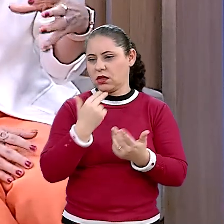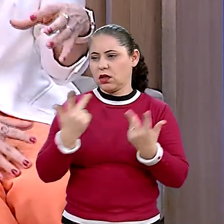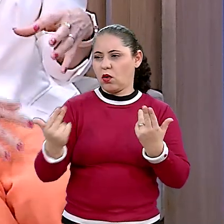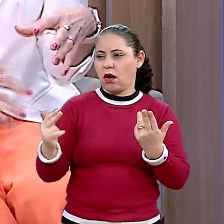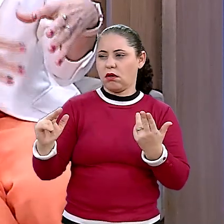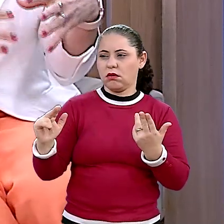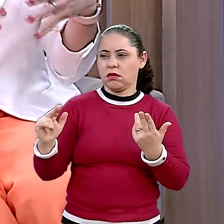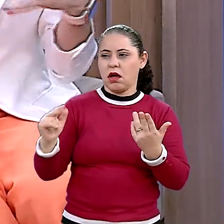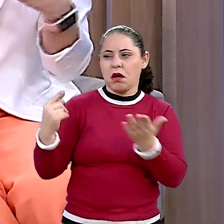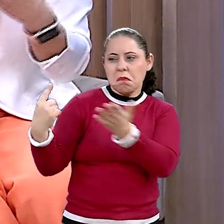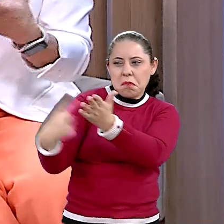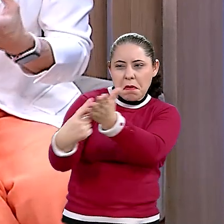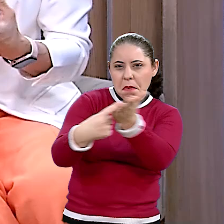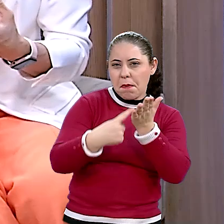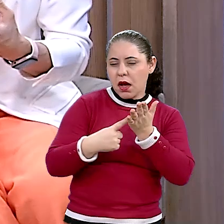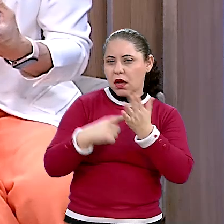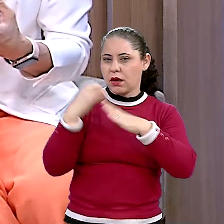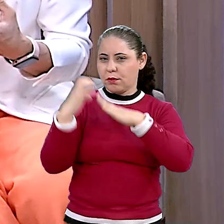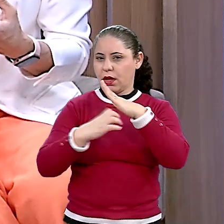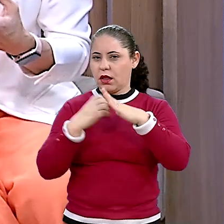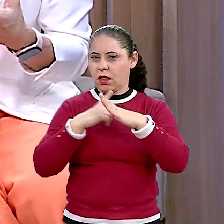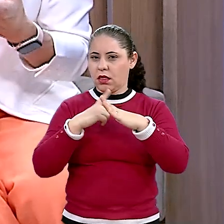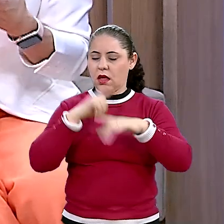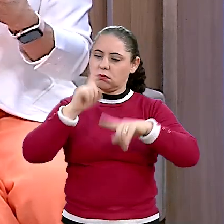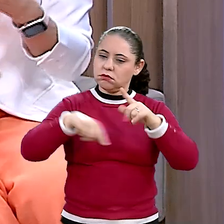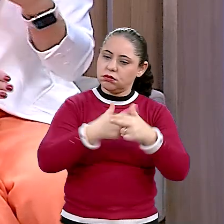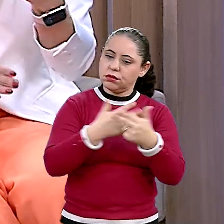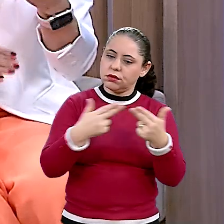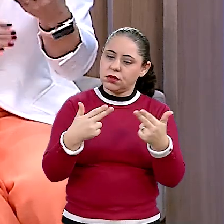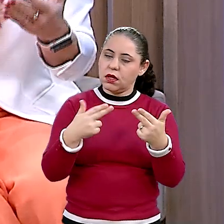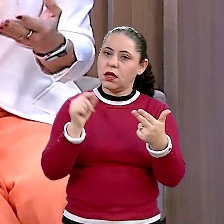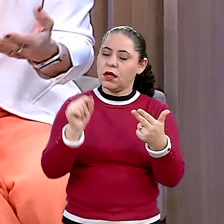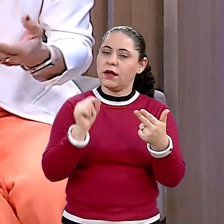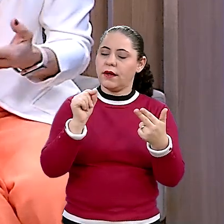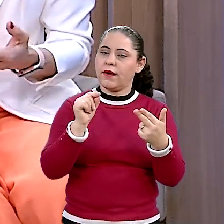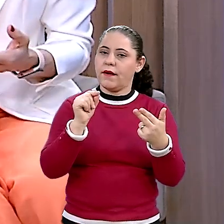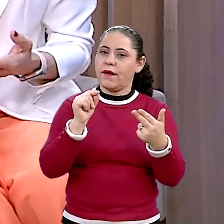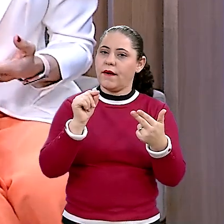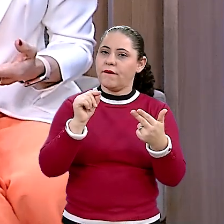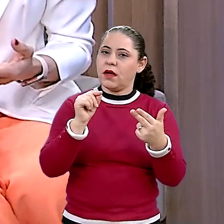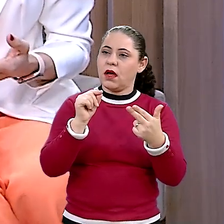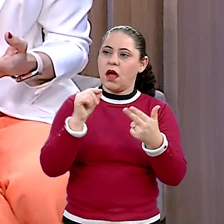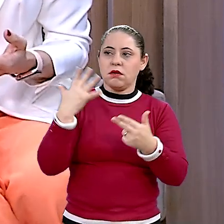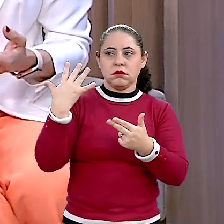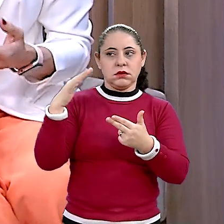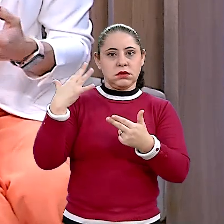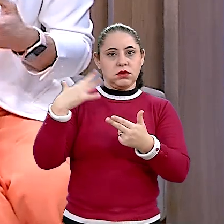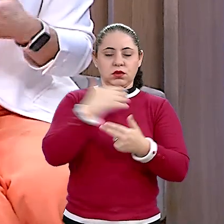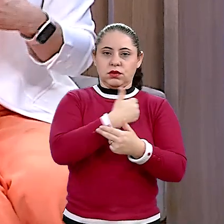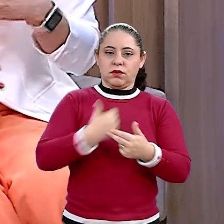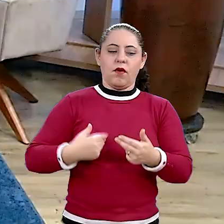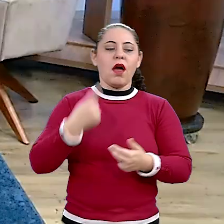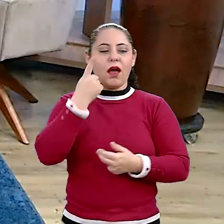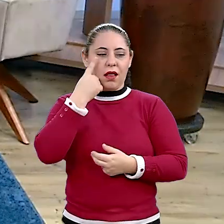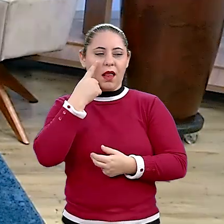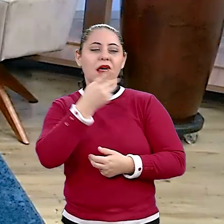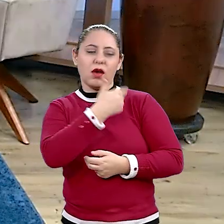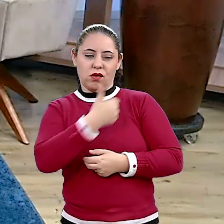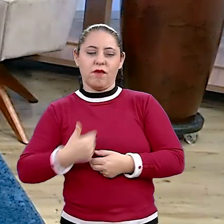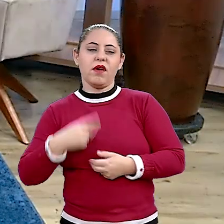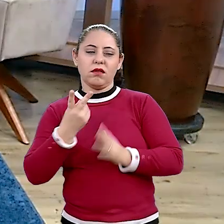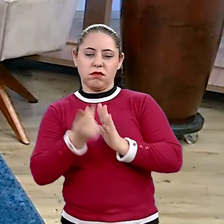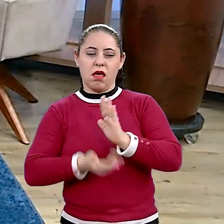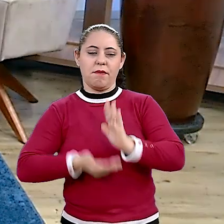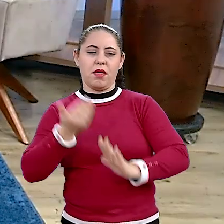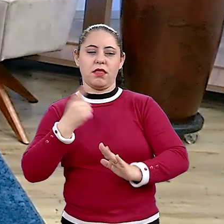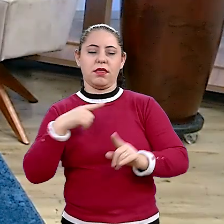vez que as empresas que fornecem os materiais, elas acabam cobrando mais caro do governo, e aí tem toda a